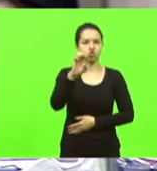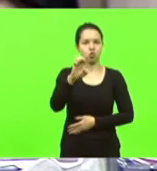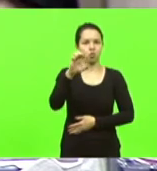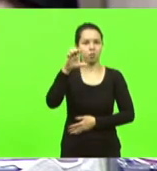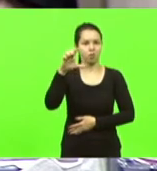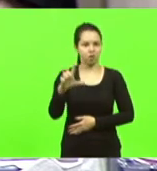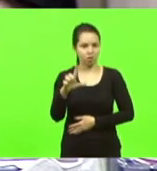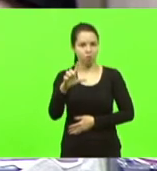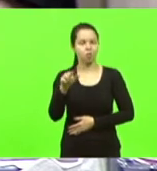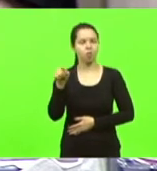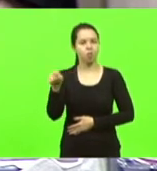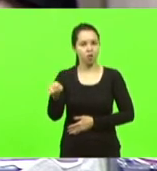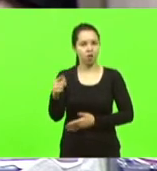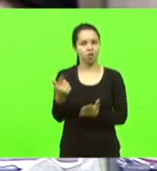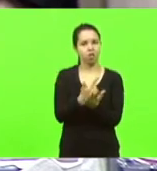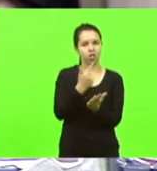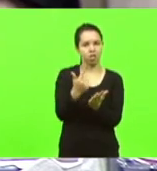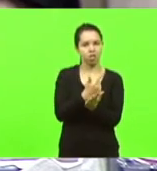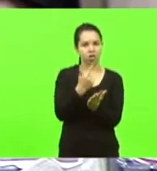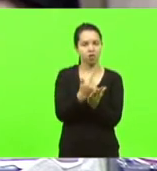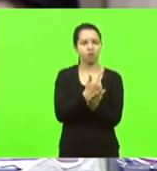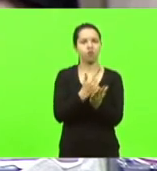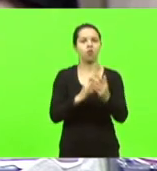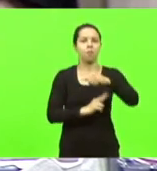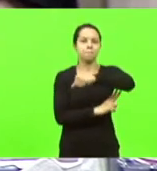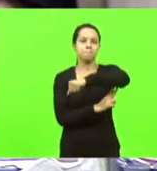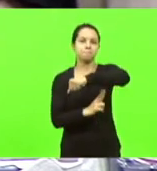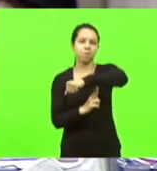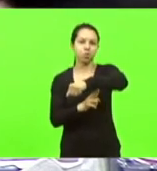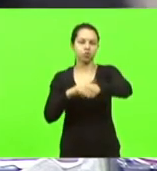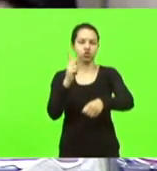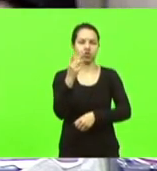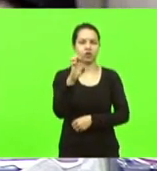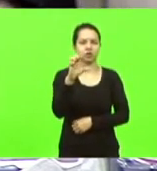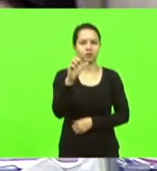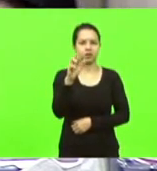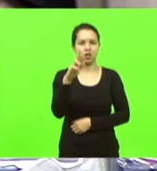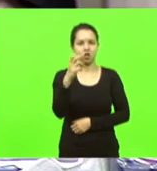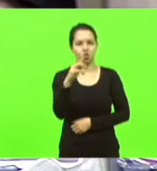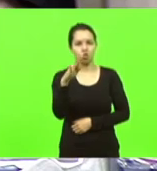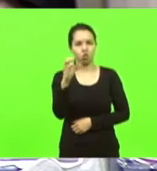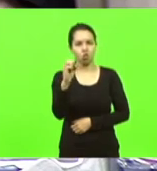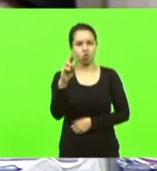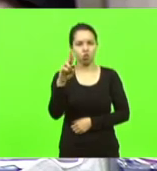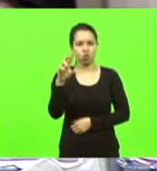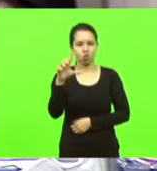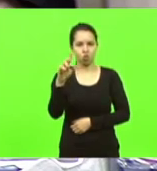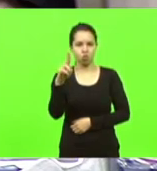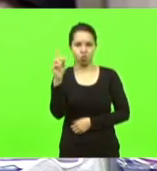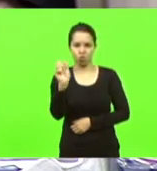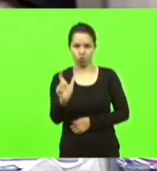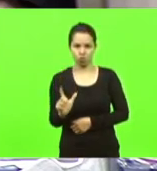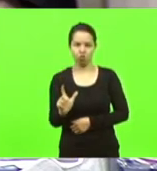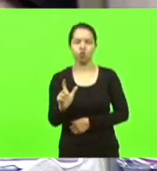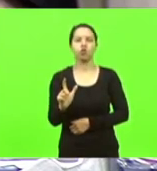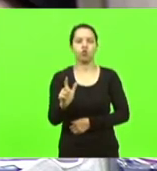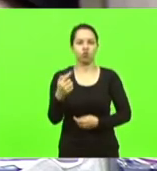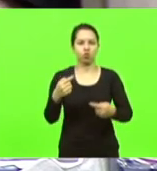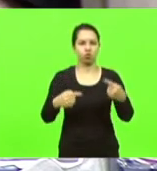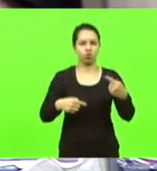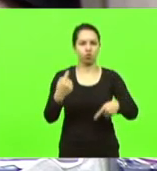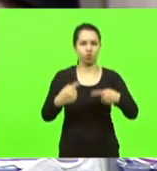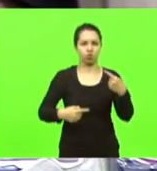pelo lançamento do livro Ponte Hercílio Luz uma ligação de amor em discussão não havendo Quem Queira discutir em